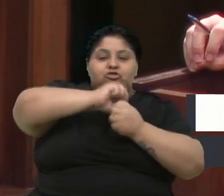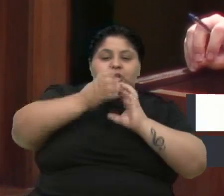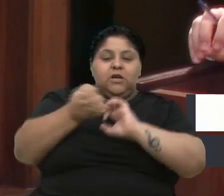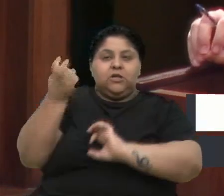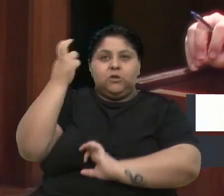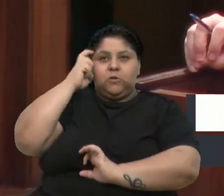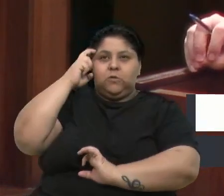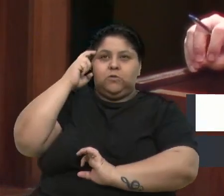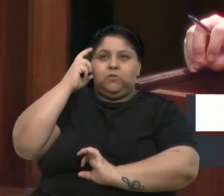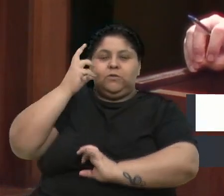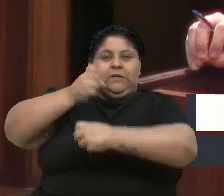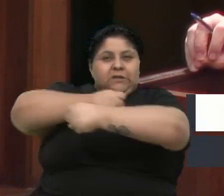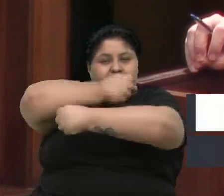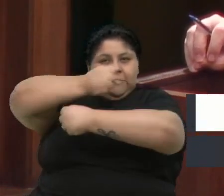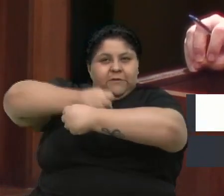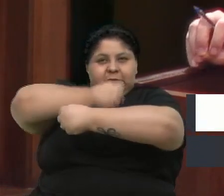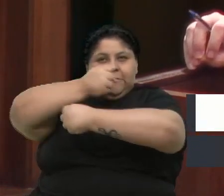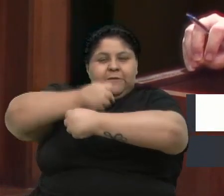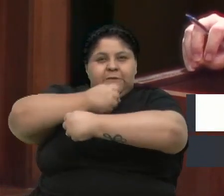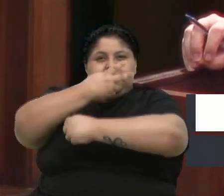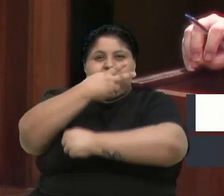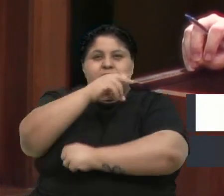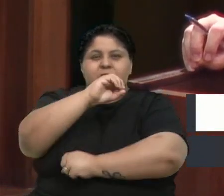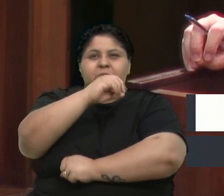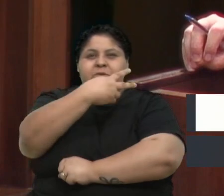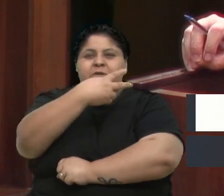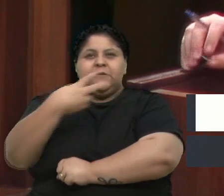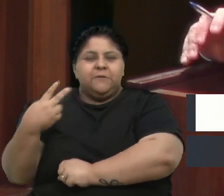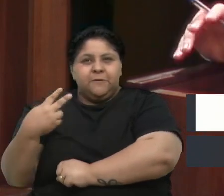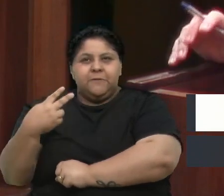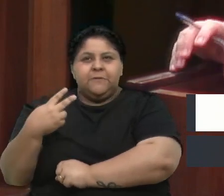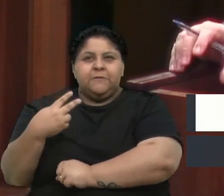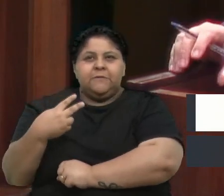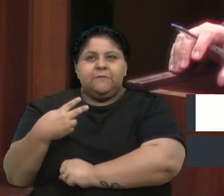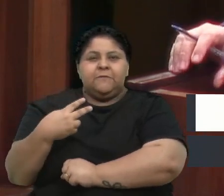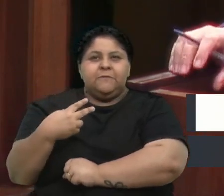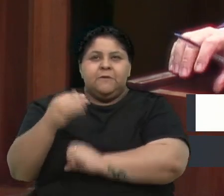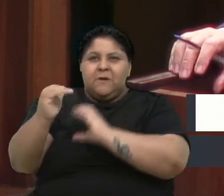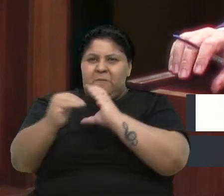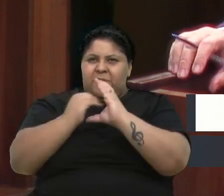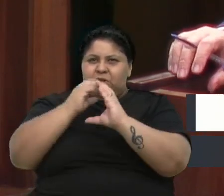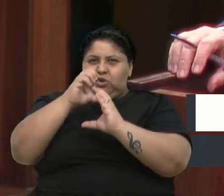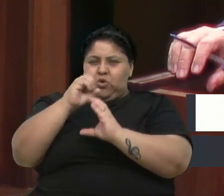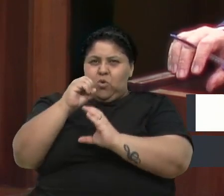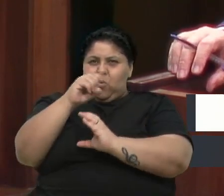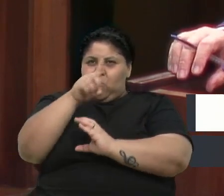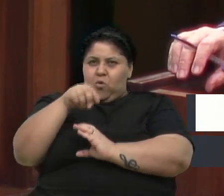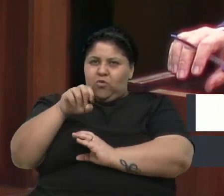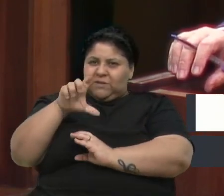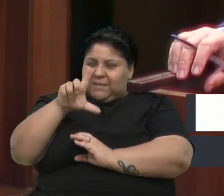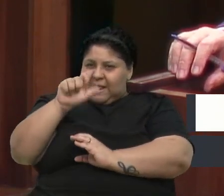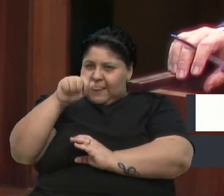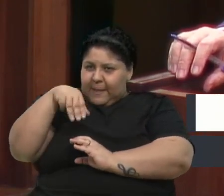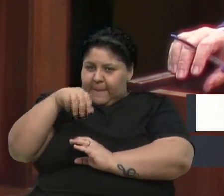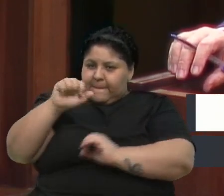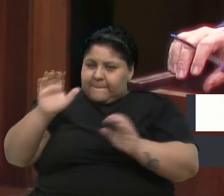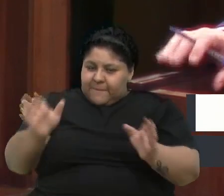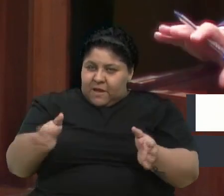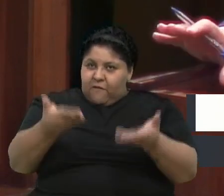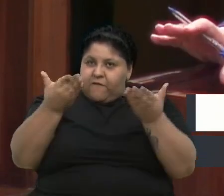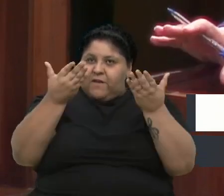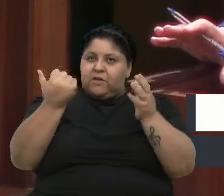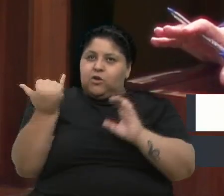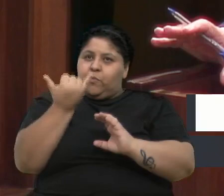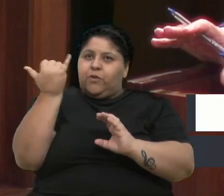2022, a colega radialista, comunicadora, Lisete Zelami até me passou isso. É um evento muito importante que acontece no final de semana. Tomara que